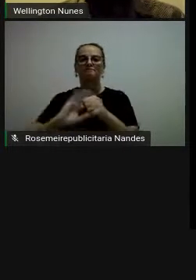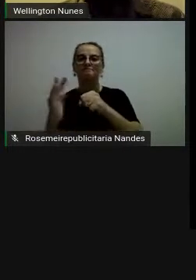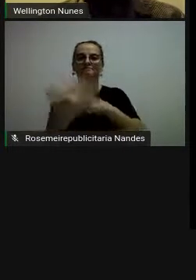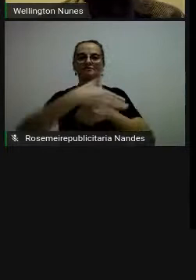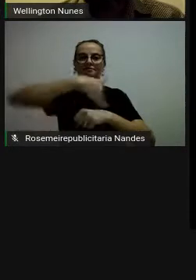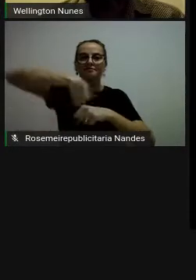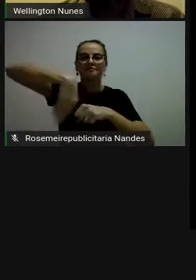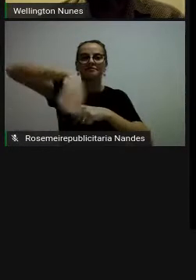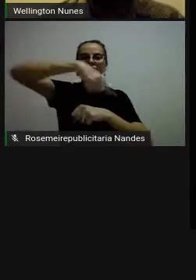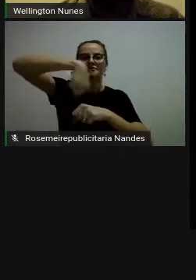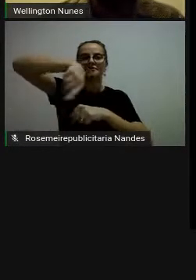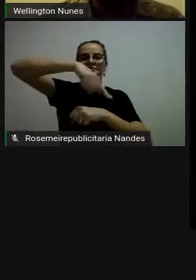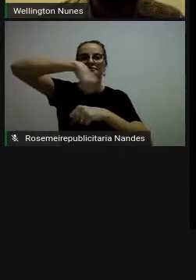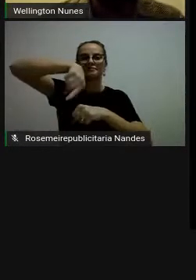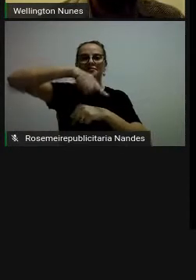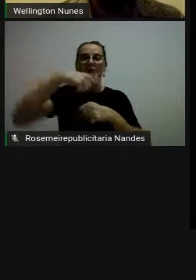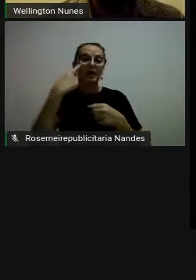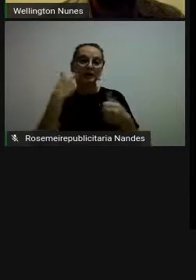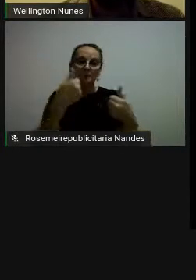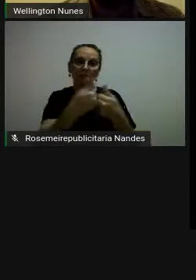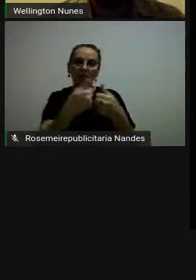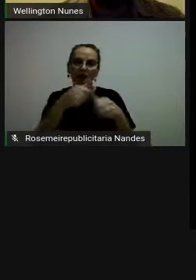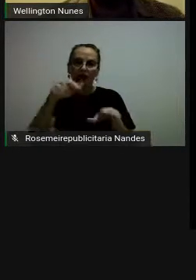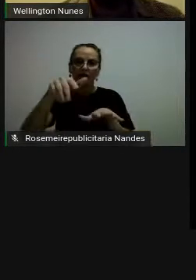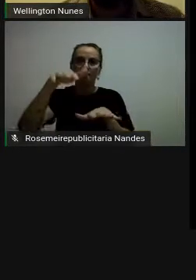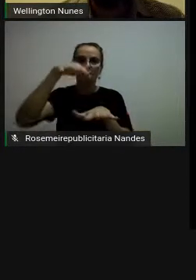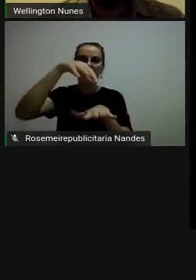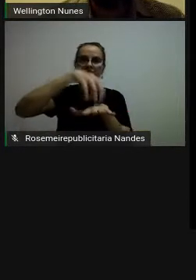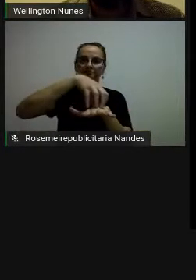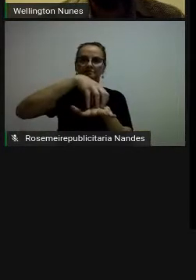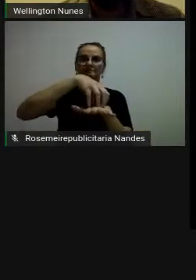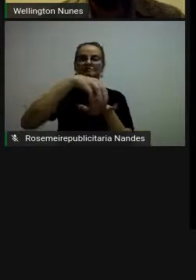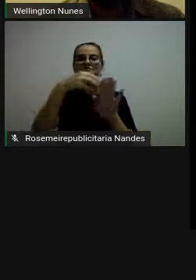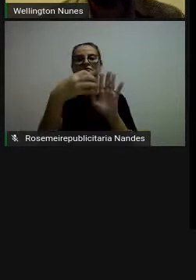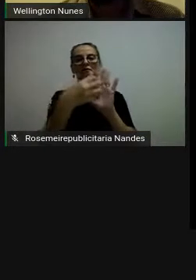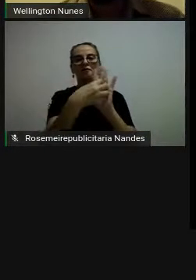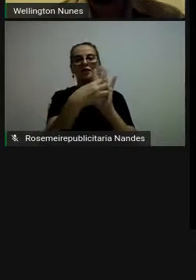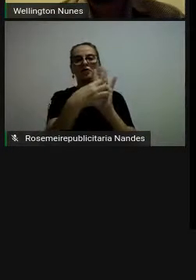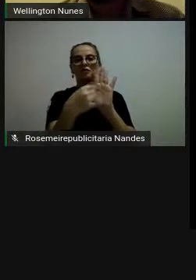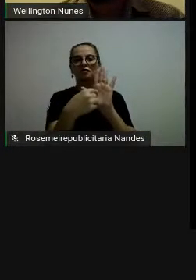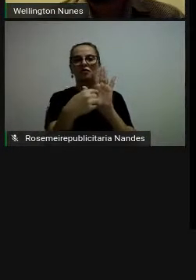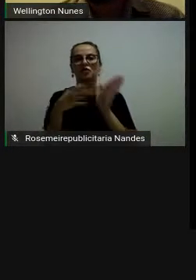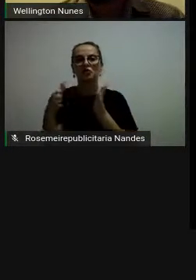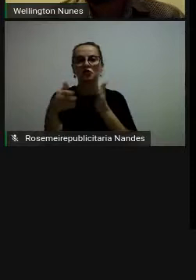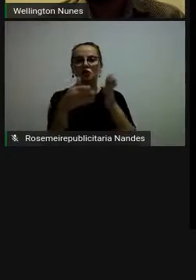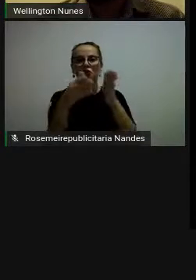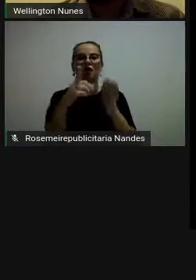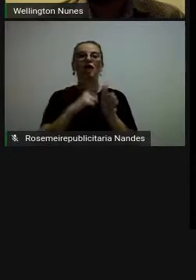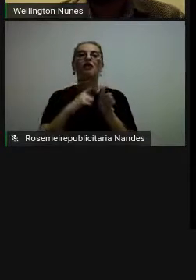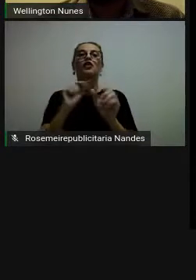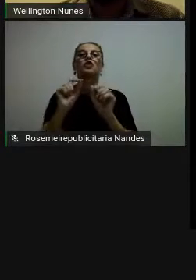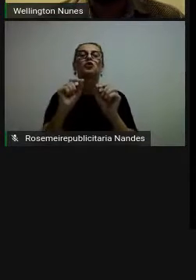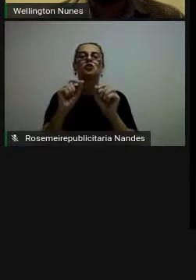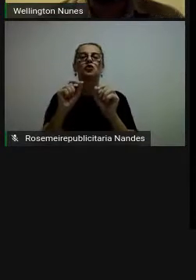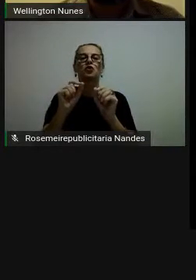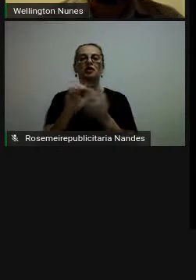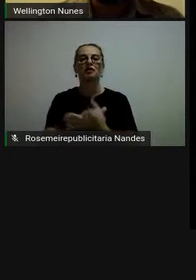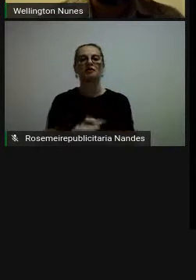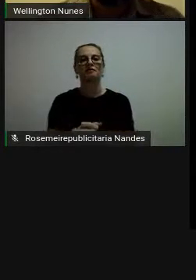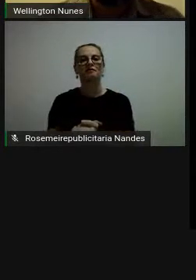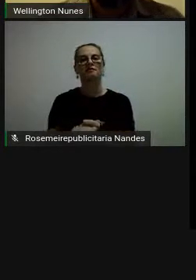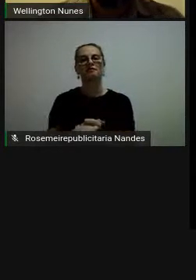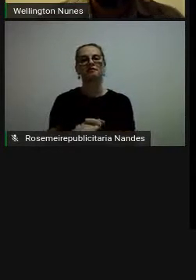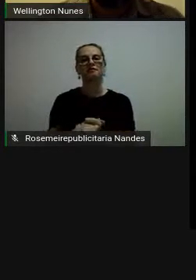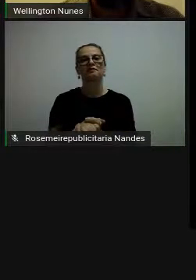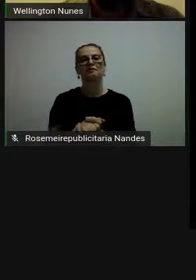aí, Córrego Cascavel, nesse retângulo preto, nós temos um condomínio que foi construído em